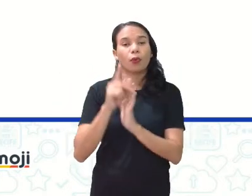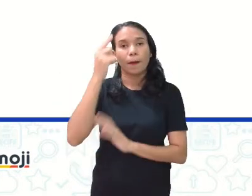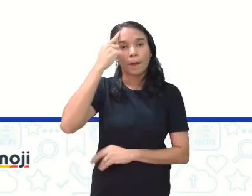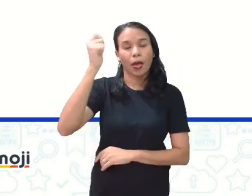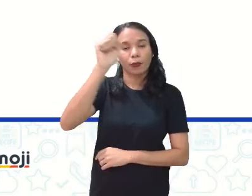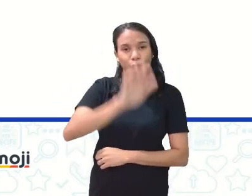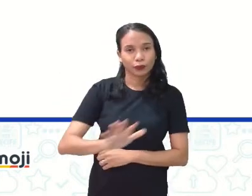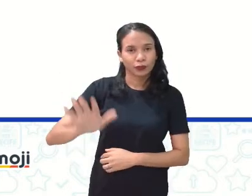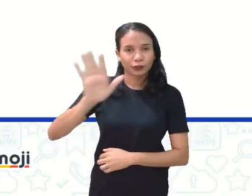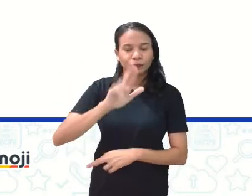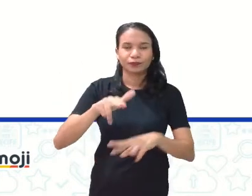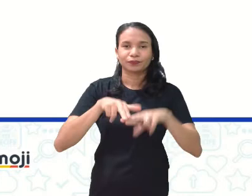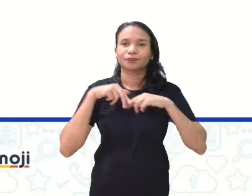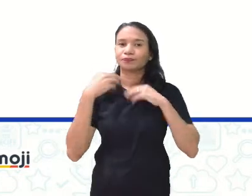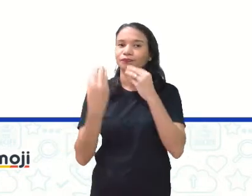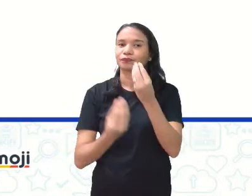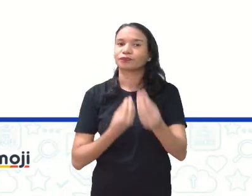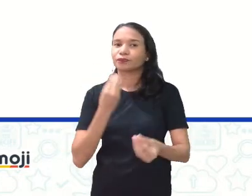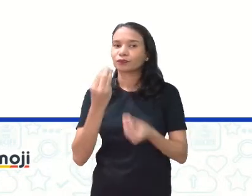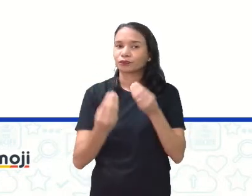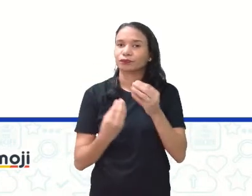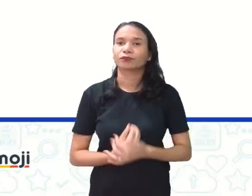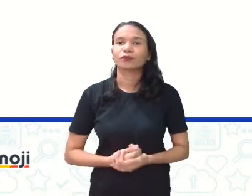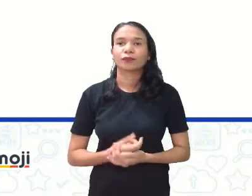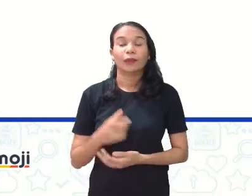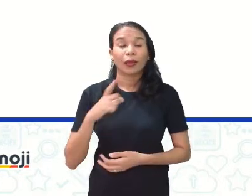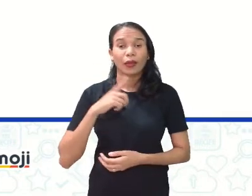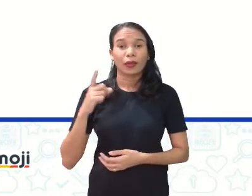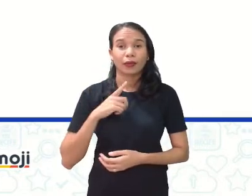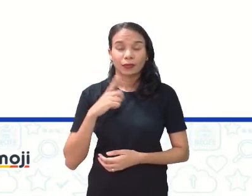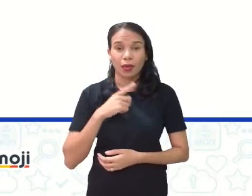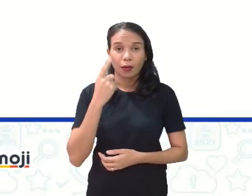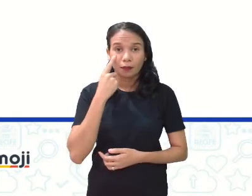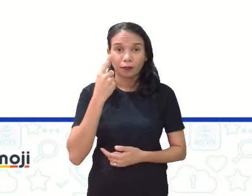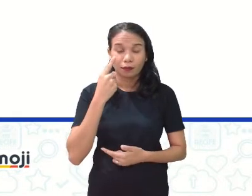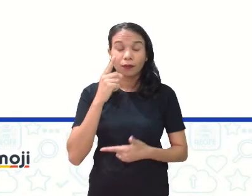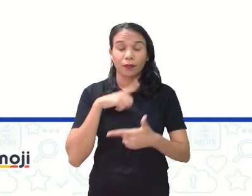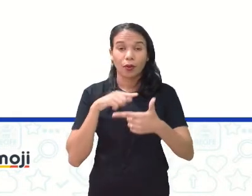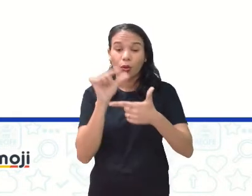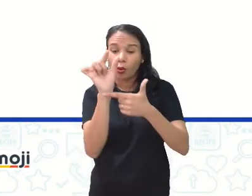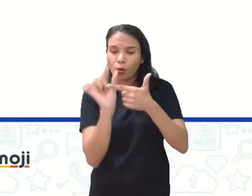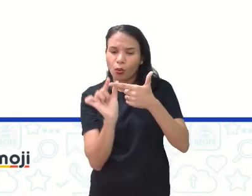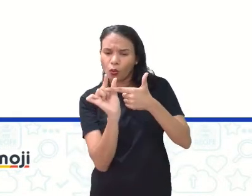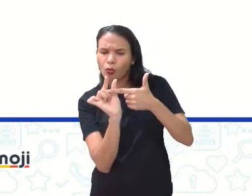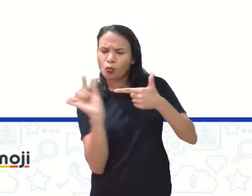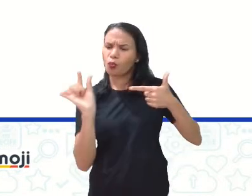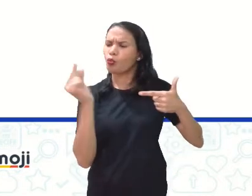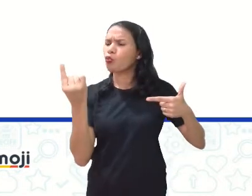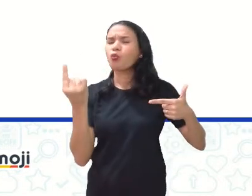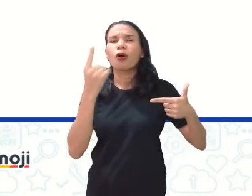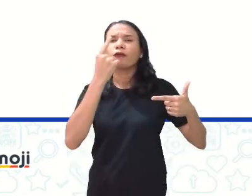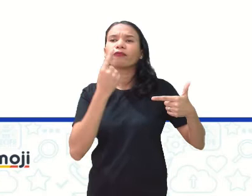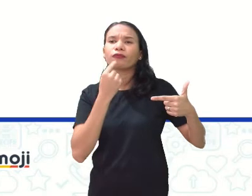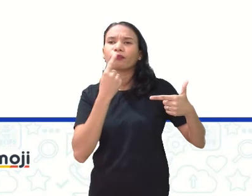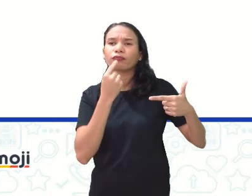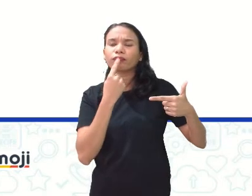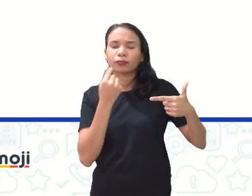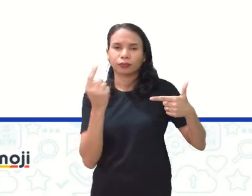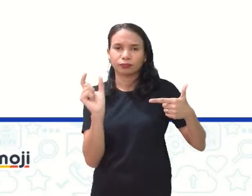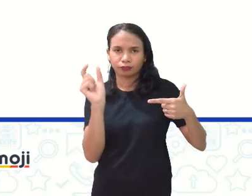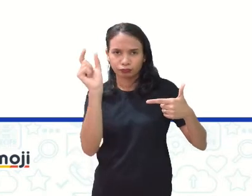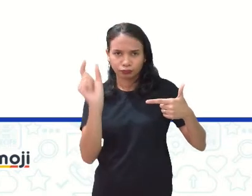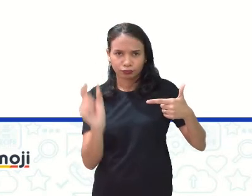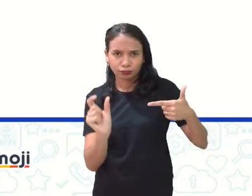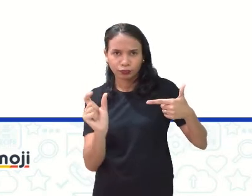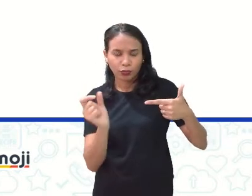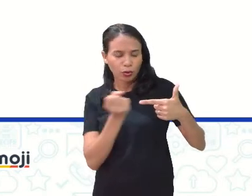todo. Então, o que foi que eu fiz aqui? Desses 5 pedacinhos aí, eu pintei um pedacinho, tá? Então, eu tenho um pedacinho pintado